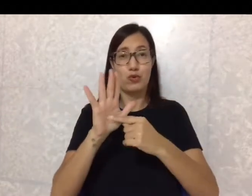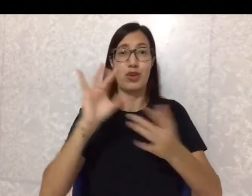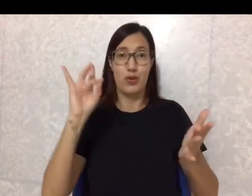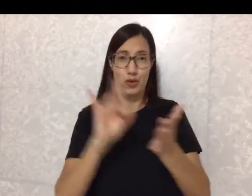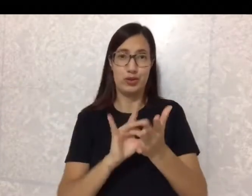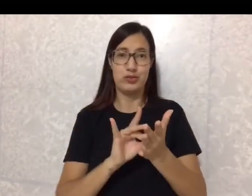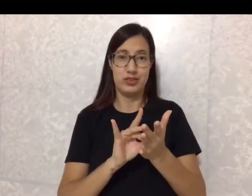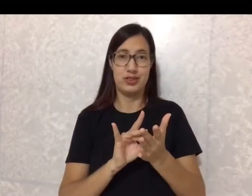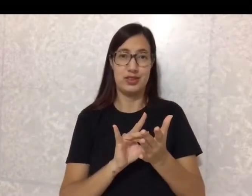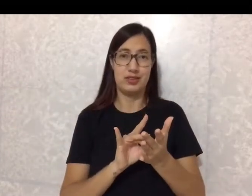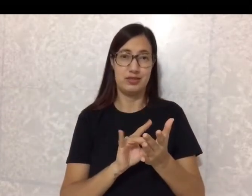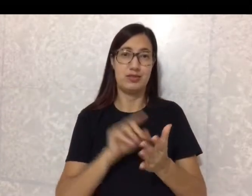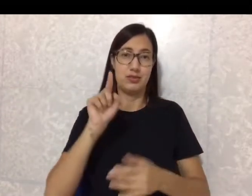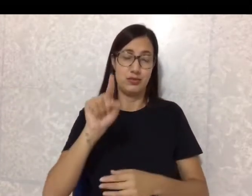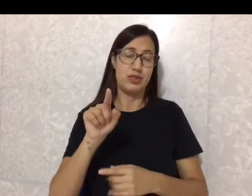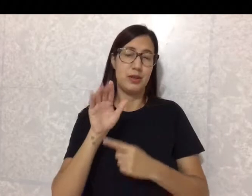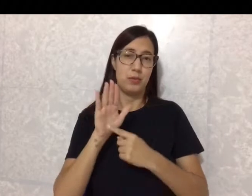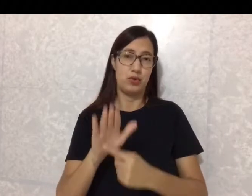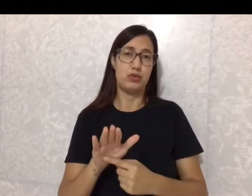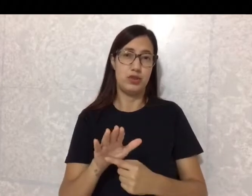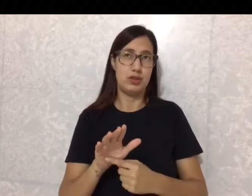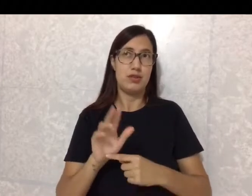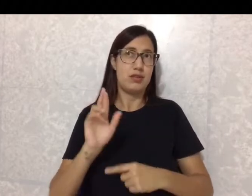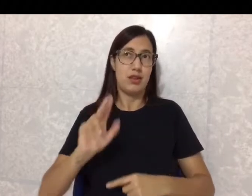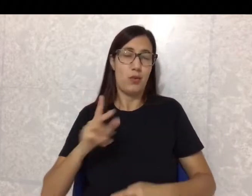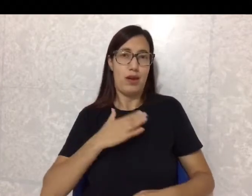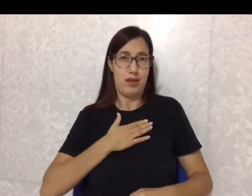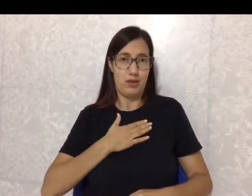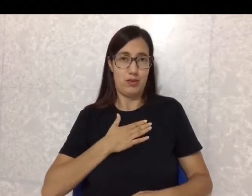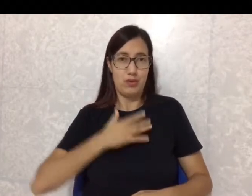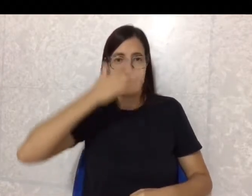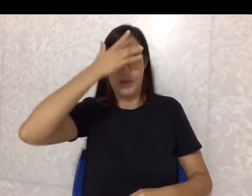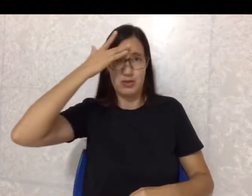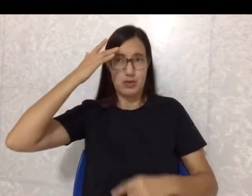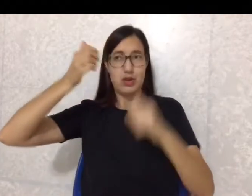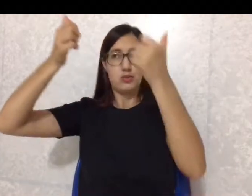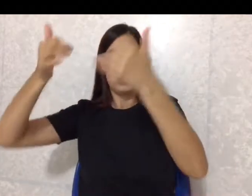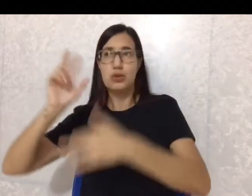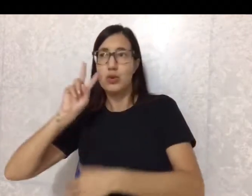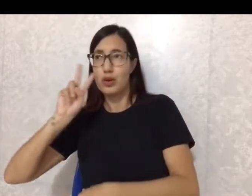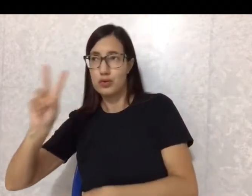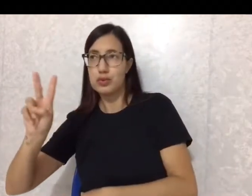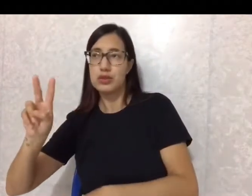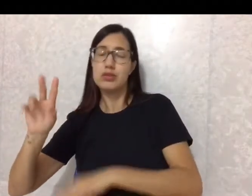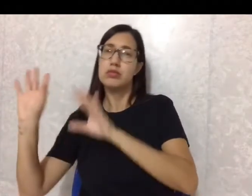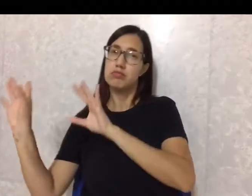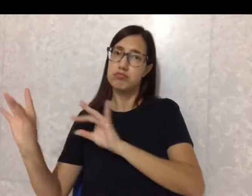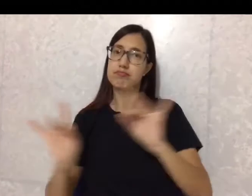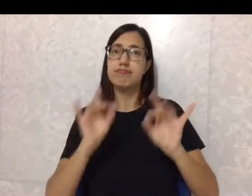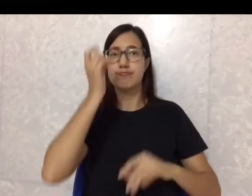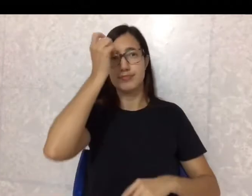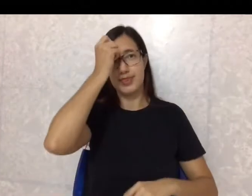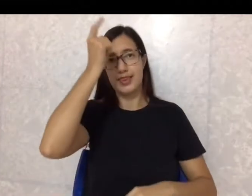algum equívoco, você dizer, não foi eu que li exatamente o que está no museu, mas alguém leu e eu estou citando indiretamente esse trabalho,